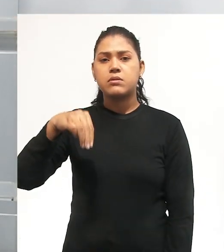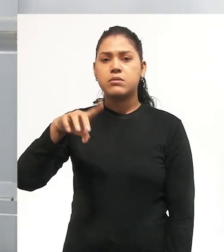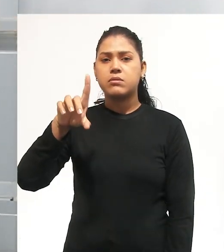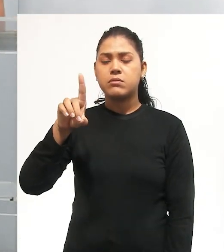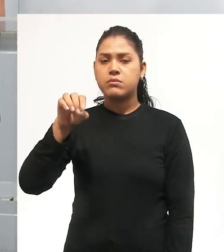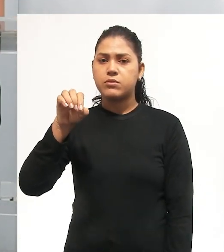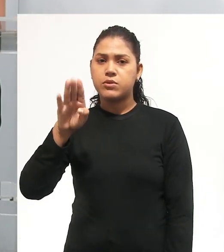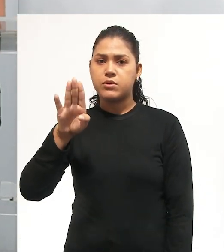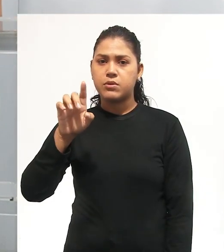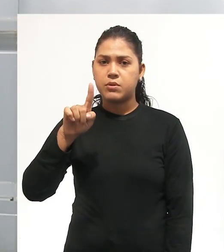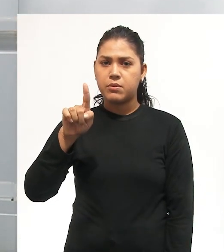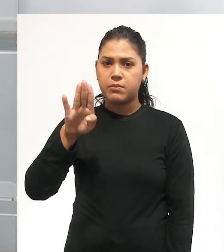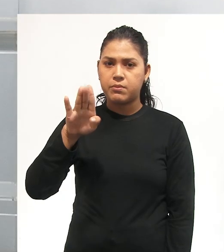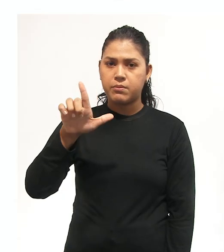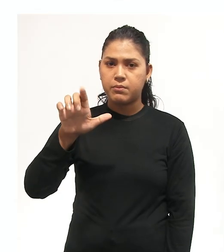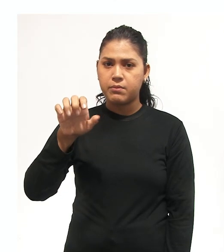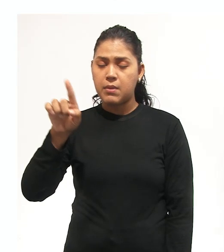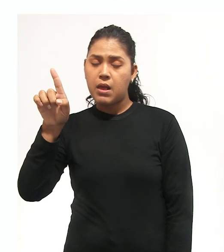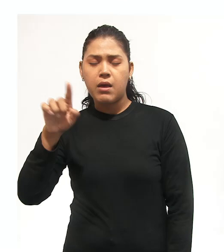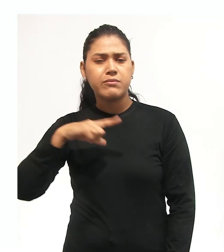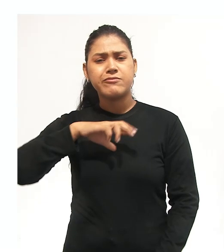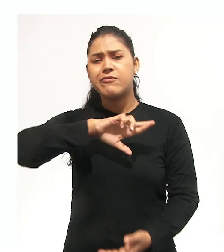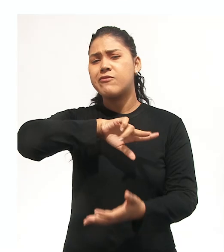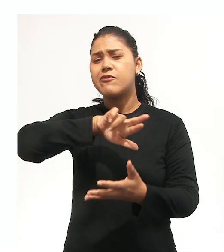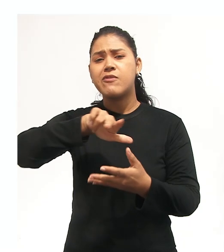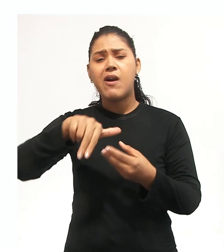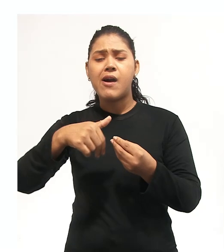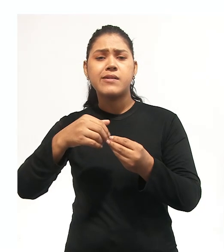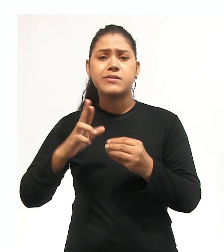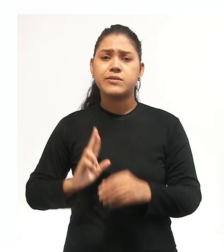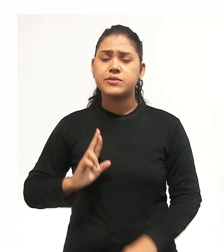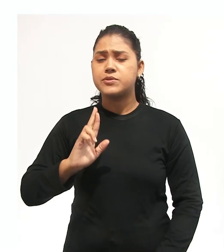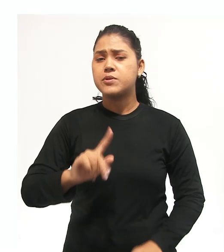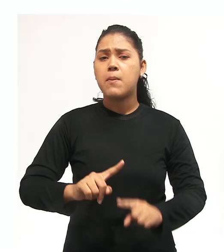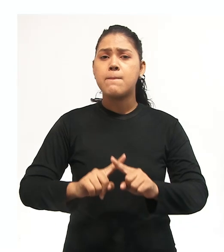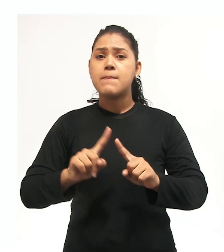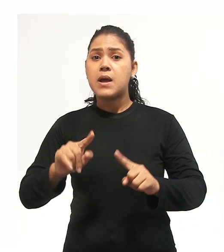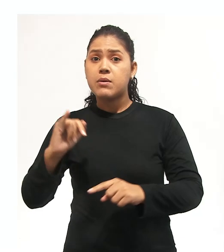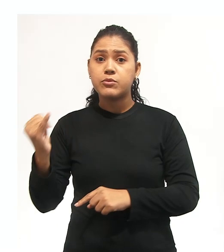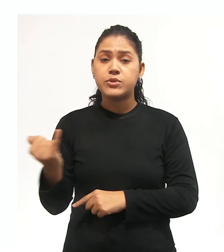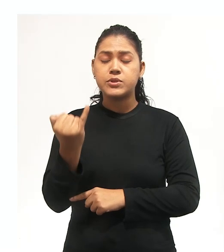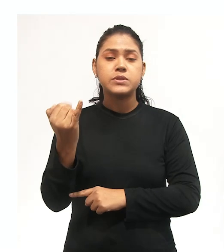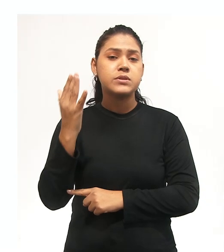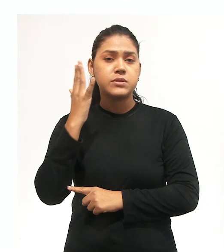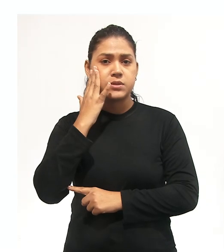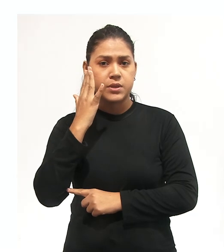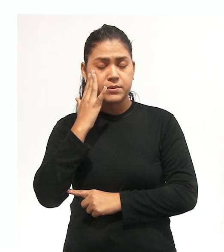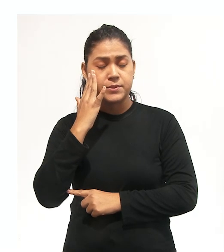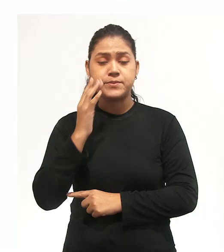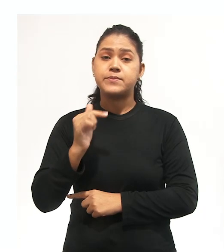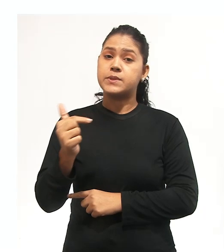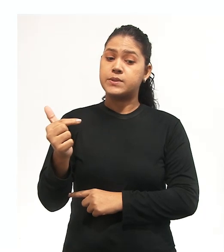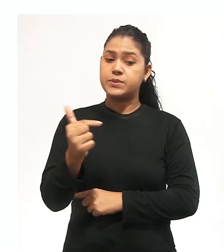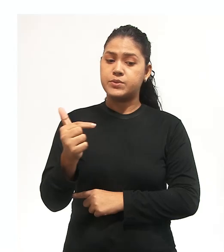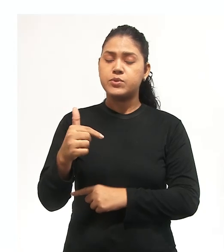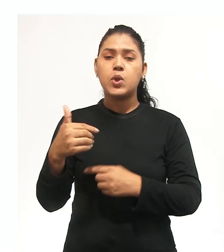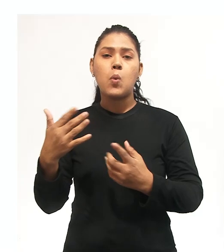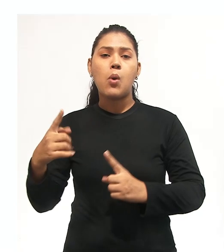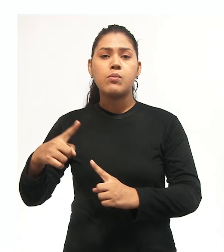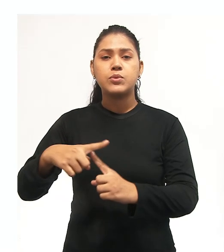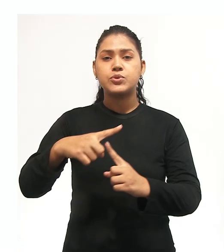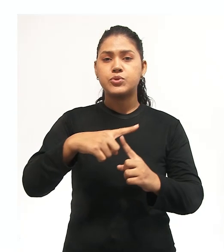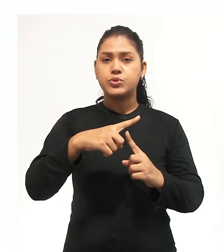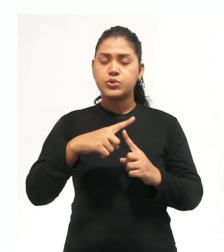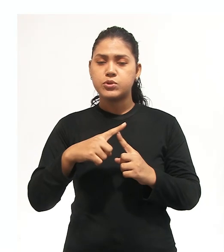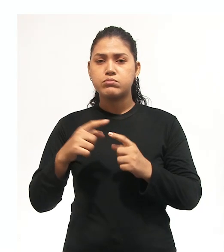uma cultura de comunidade. Um outro ponto muito importante de ser avaliado, tipos de moradia, né? Se